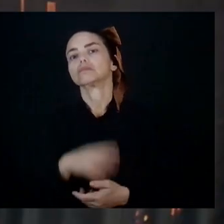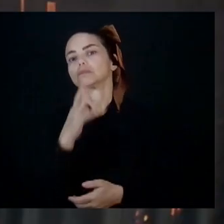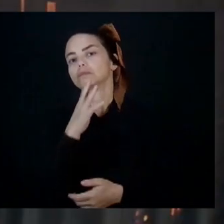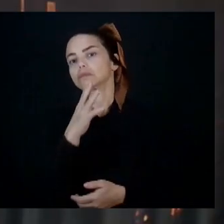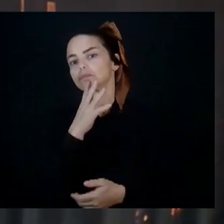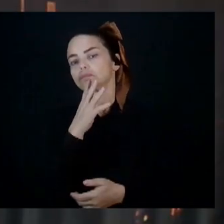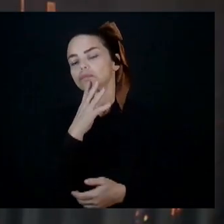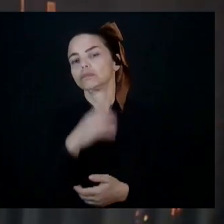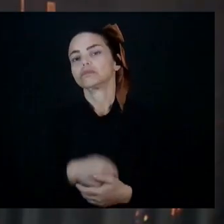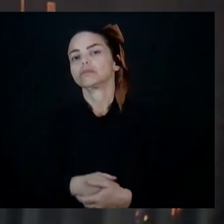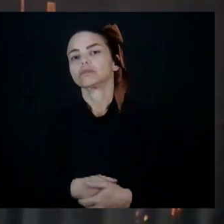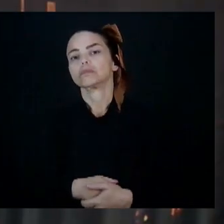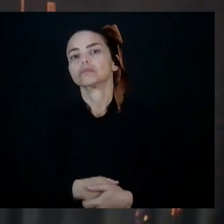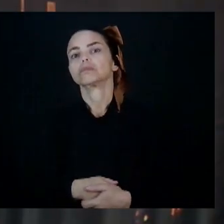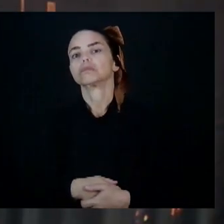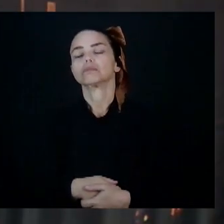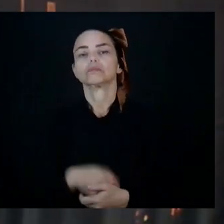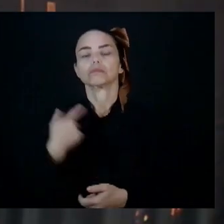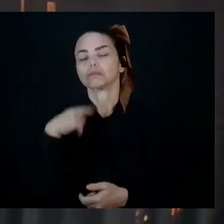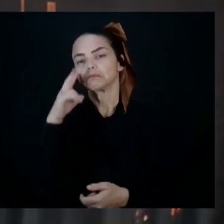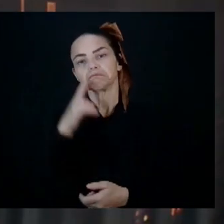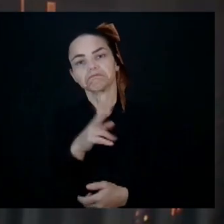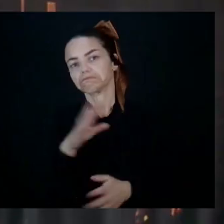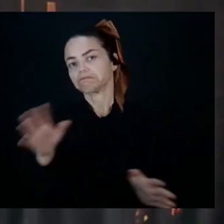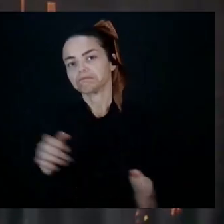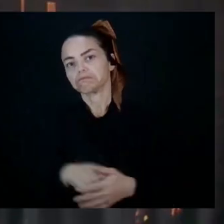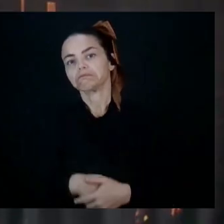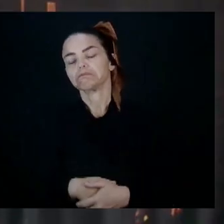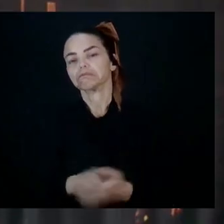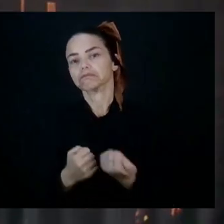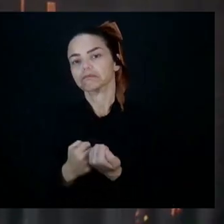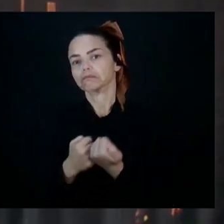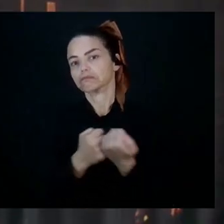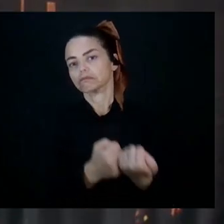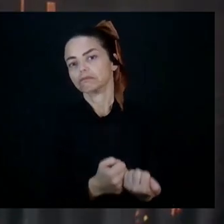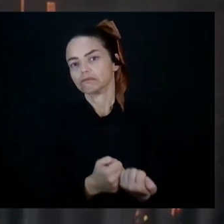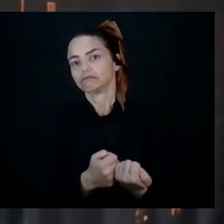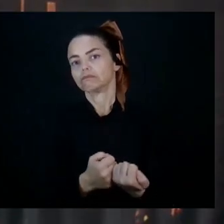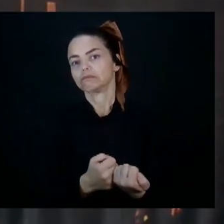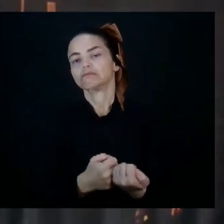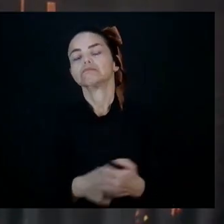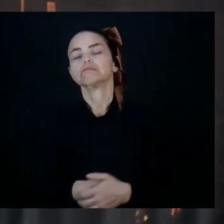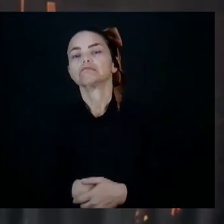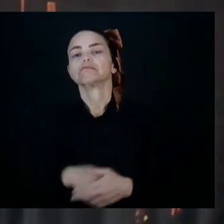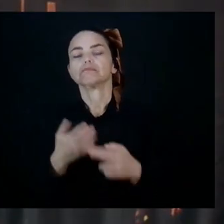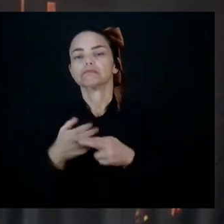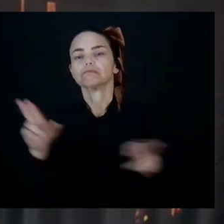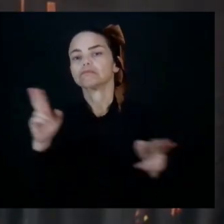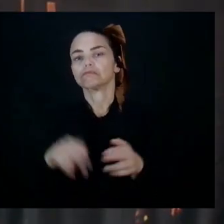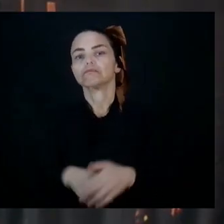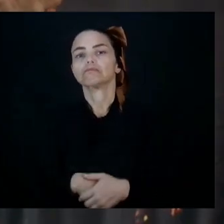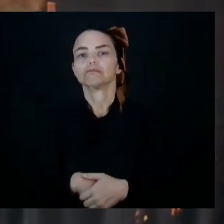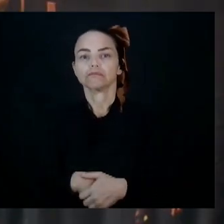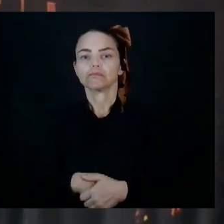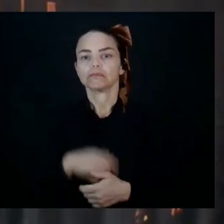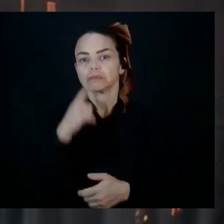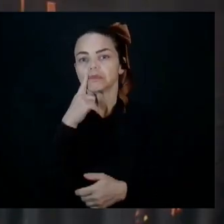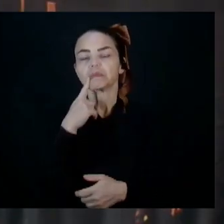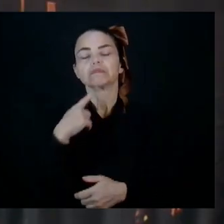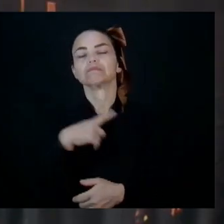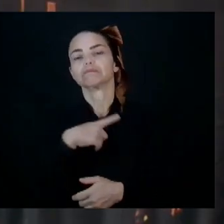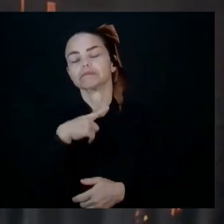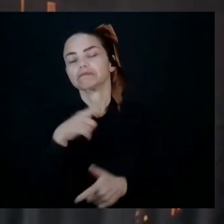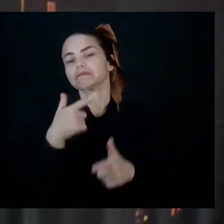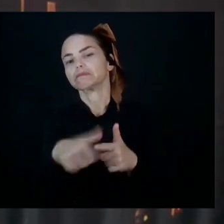né? E a gente não vê muito um suporte neutro, né? Para isso, né? Porque vai ter aquele problema